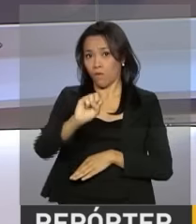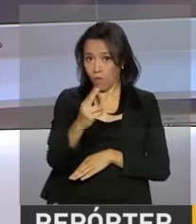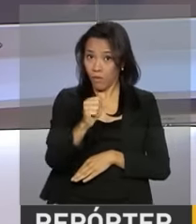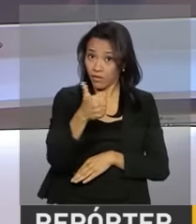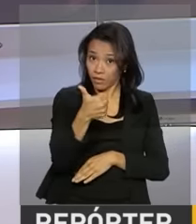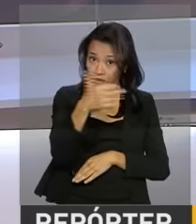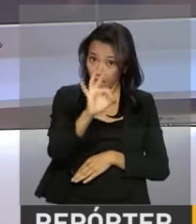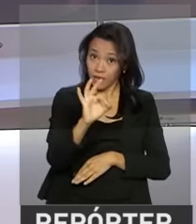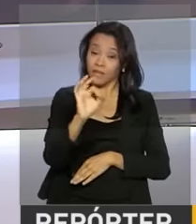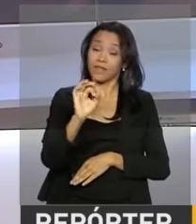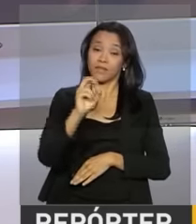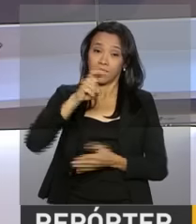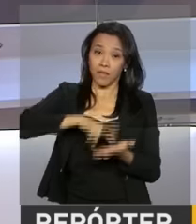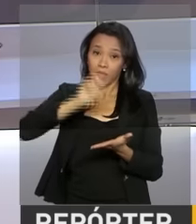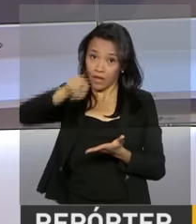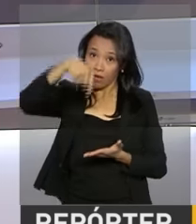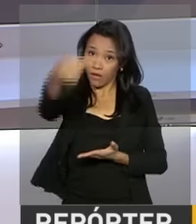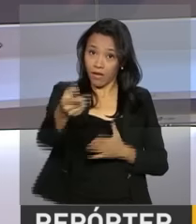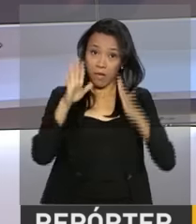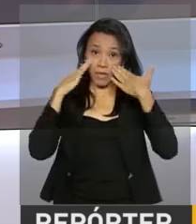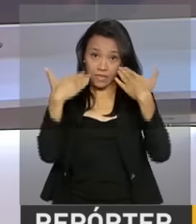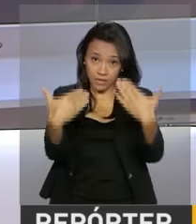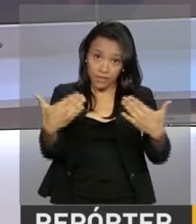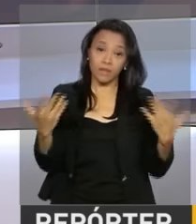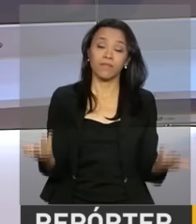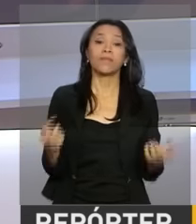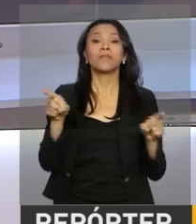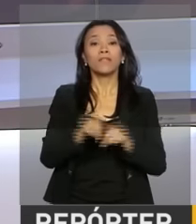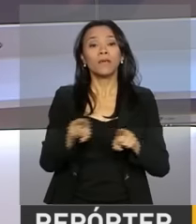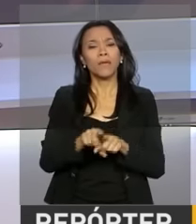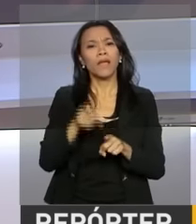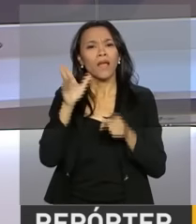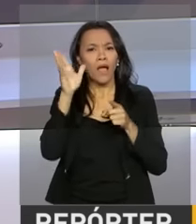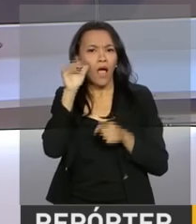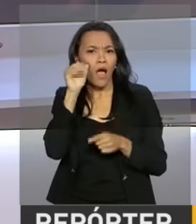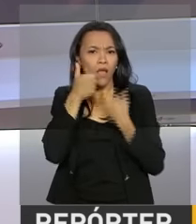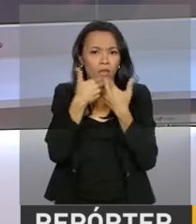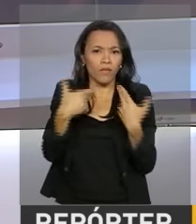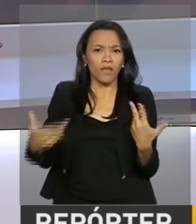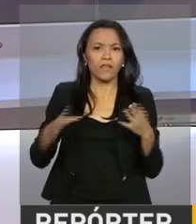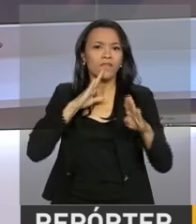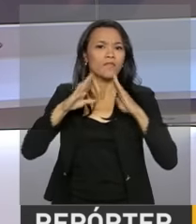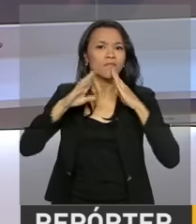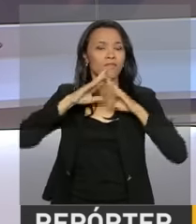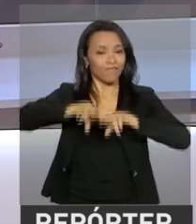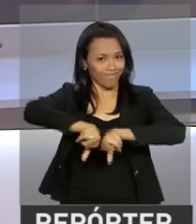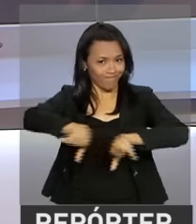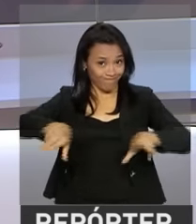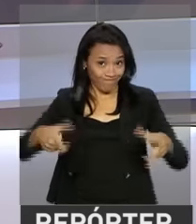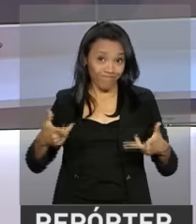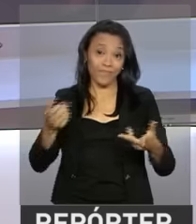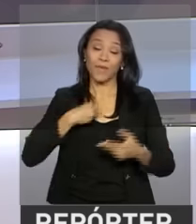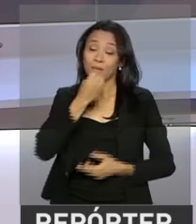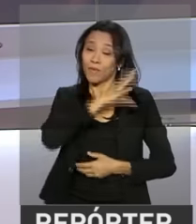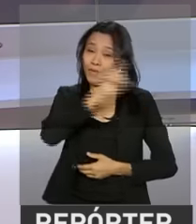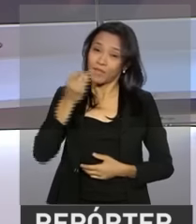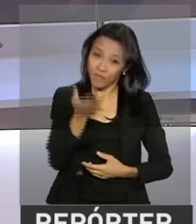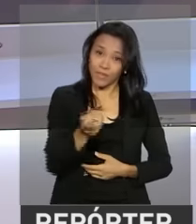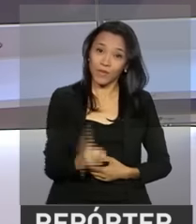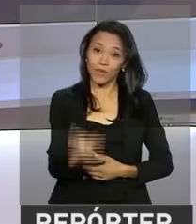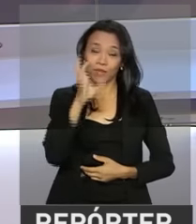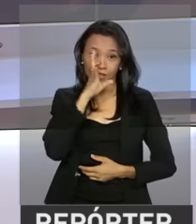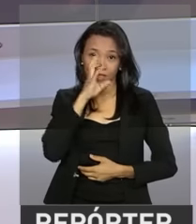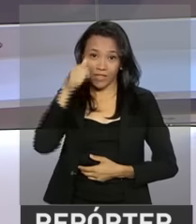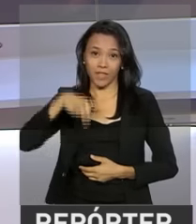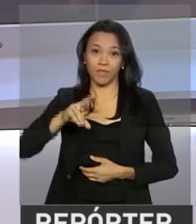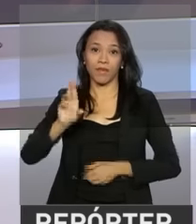na próxima edição do repórter NBR você pode acompanhar também as novidades em nossas redes sociais um bom dia para você e continue com a